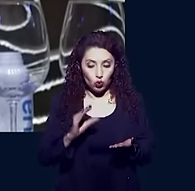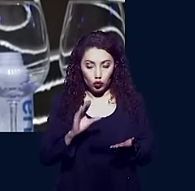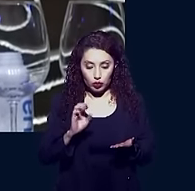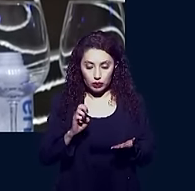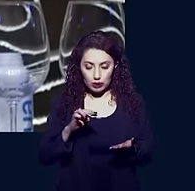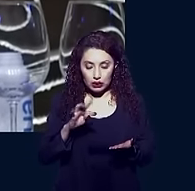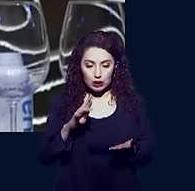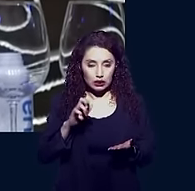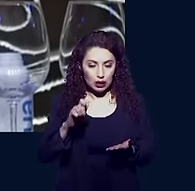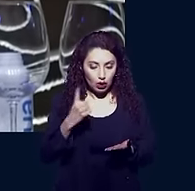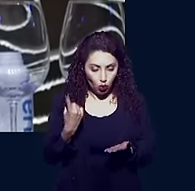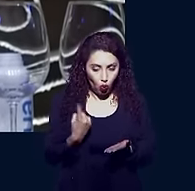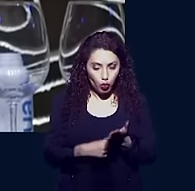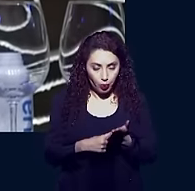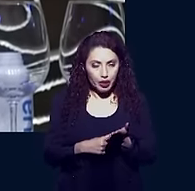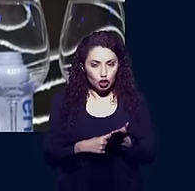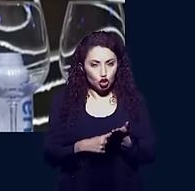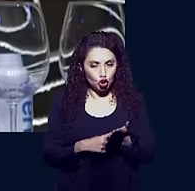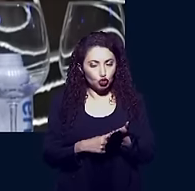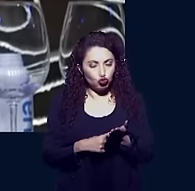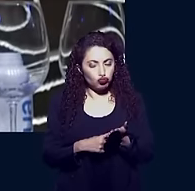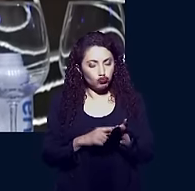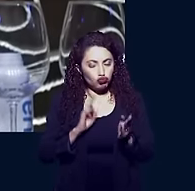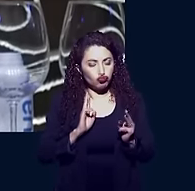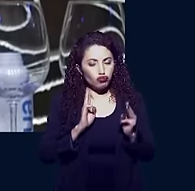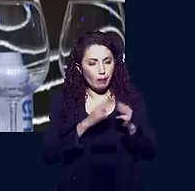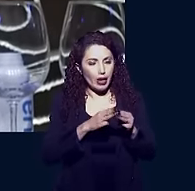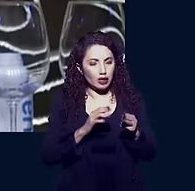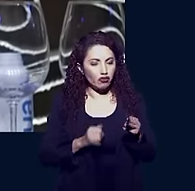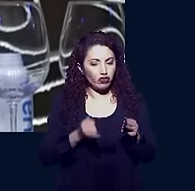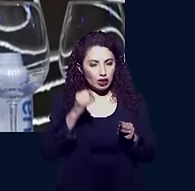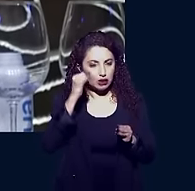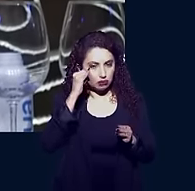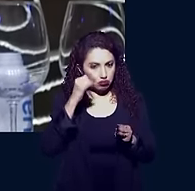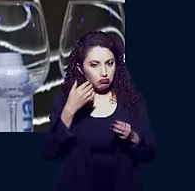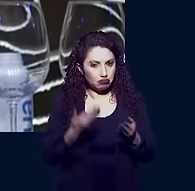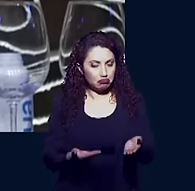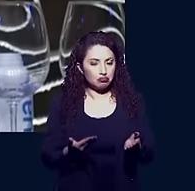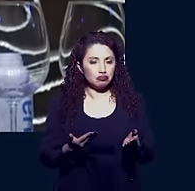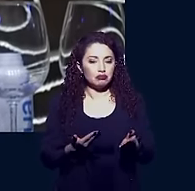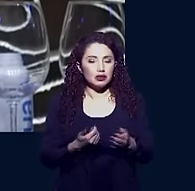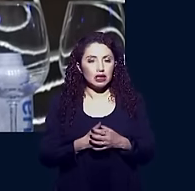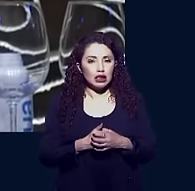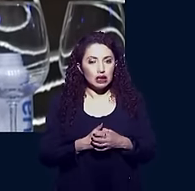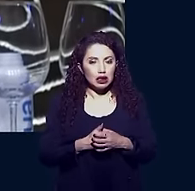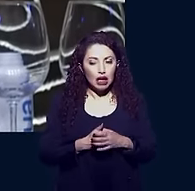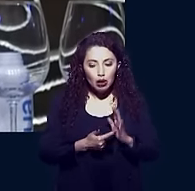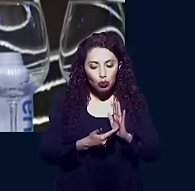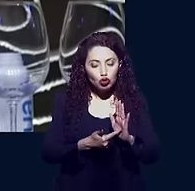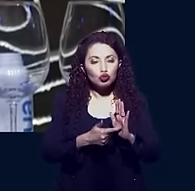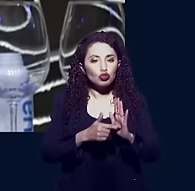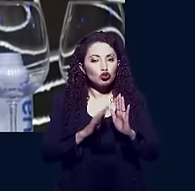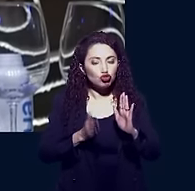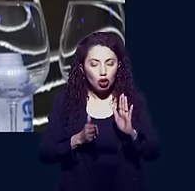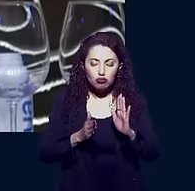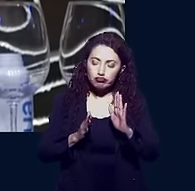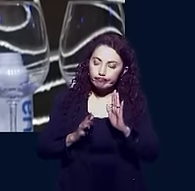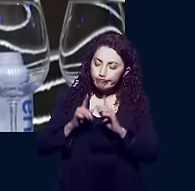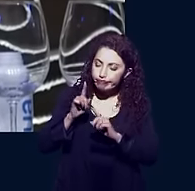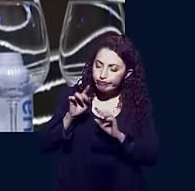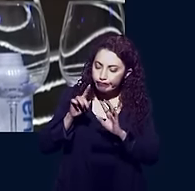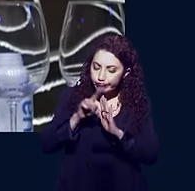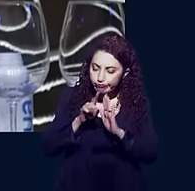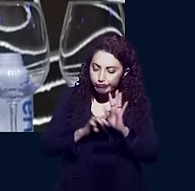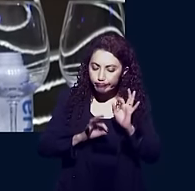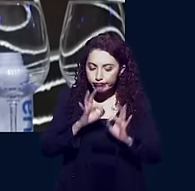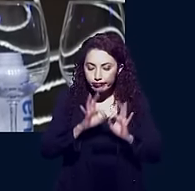com a meta de inflação eh e ele tem dito através das suas projeções que o que cabe seria uma SELIC